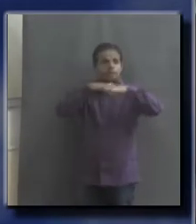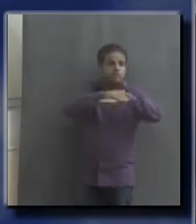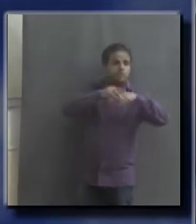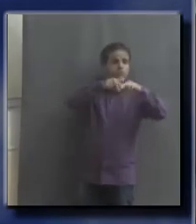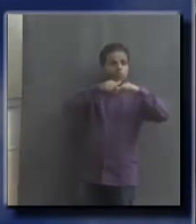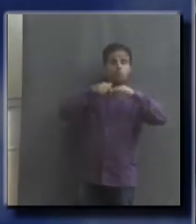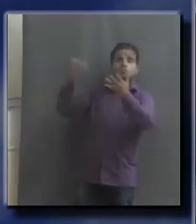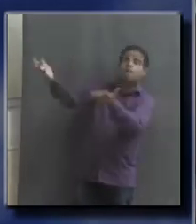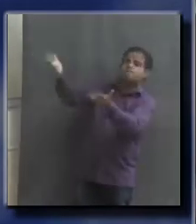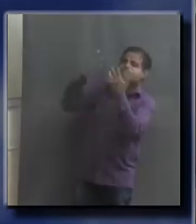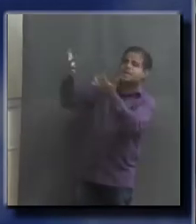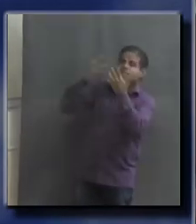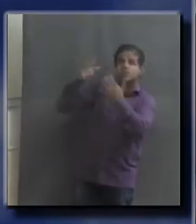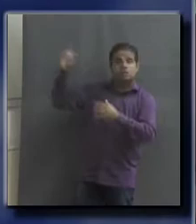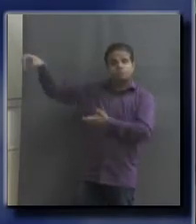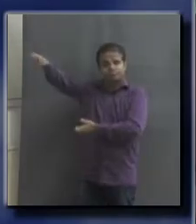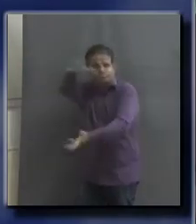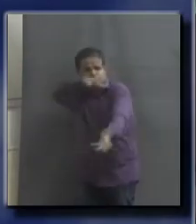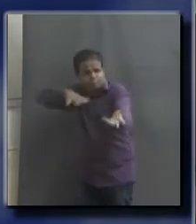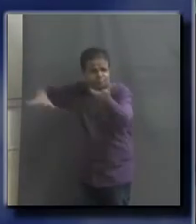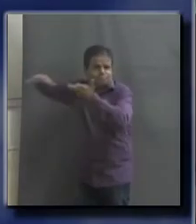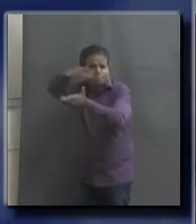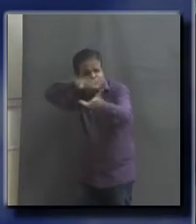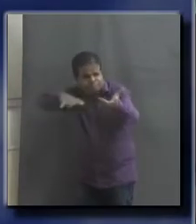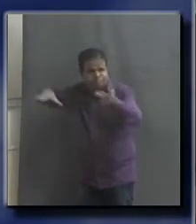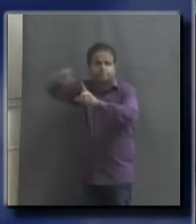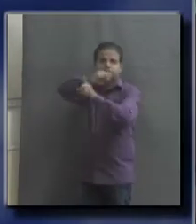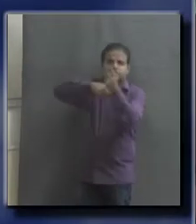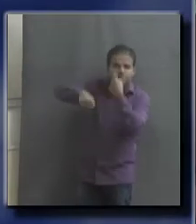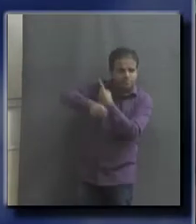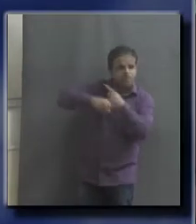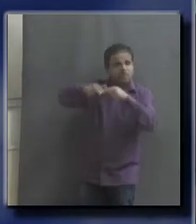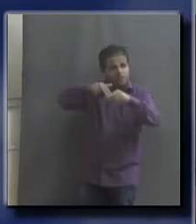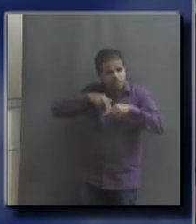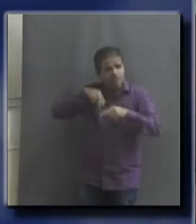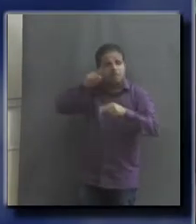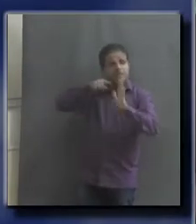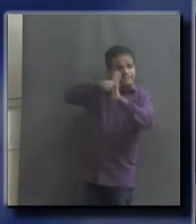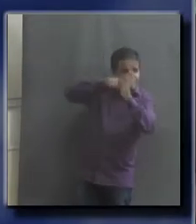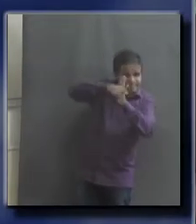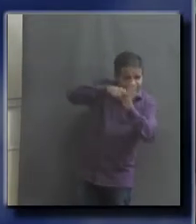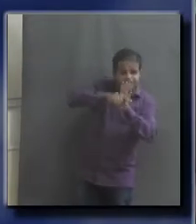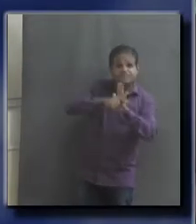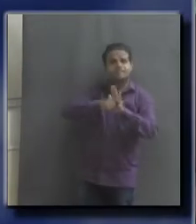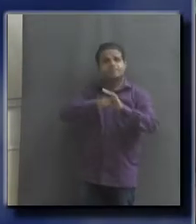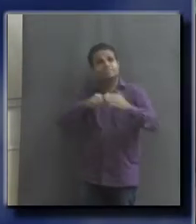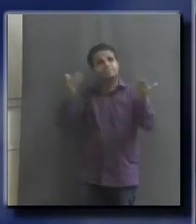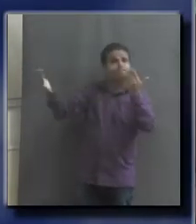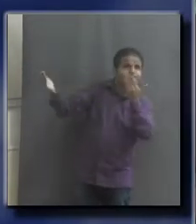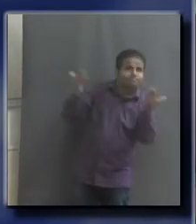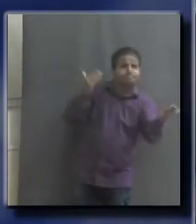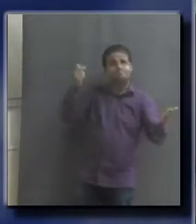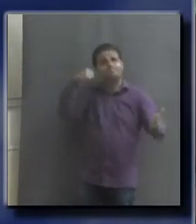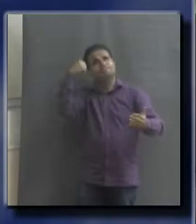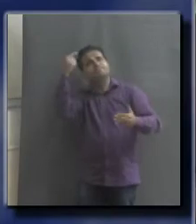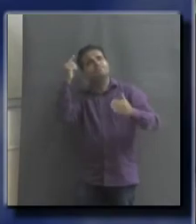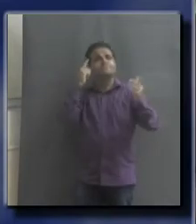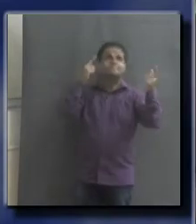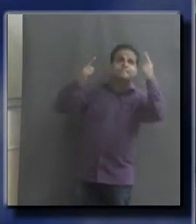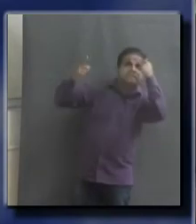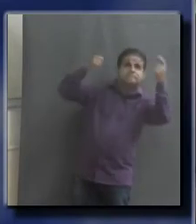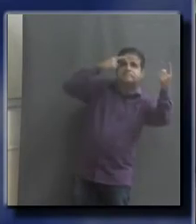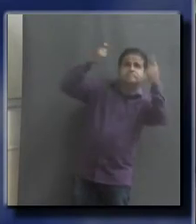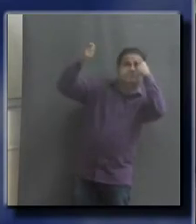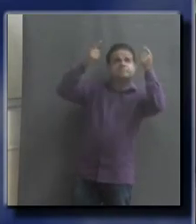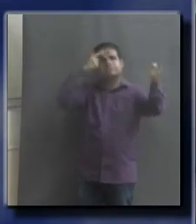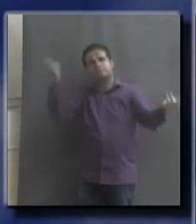uma pressão do movimento social, por conta de várias coisas da análise de conjuntura, né, que está acontecendo. Falou,